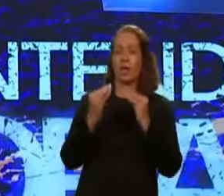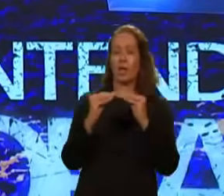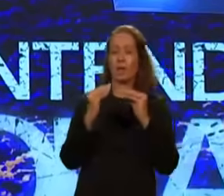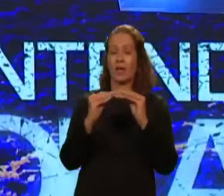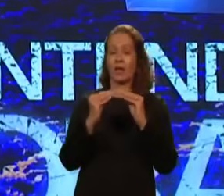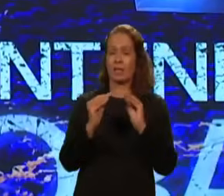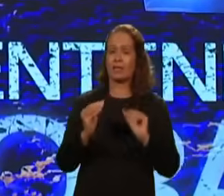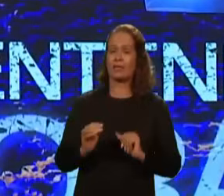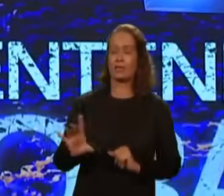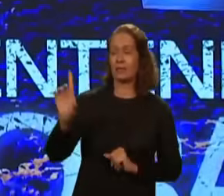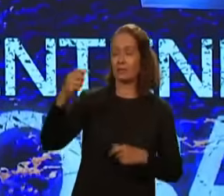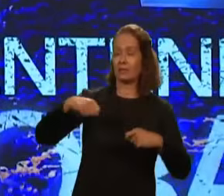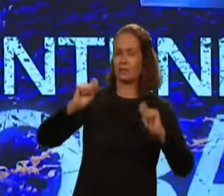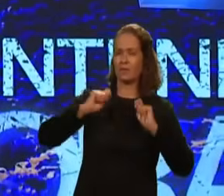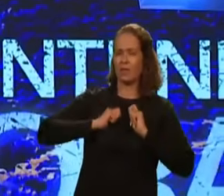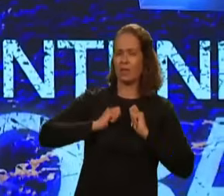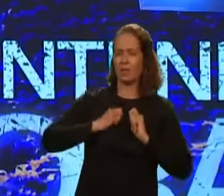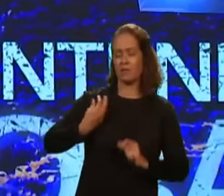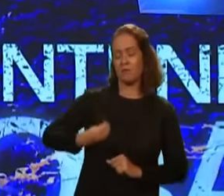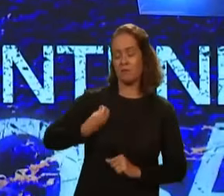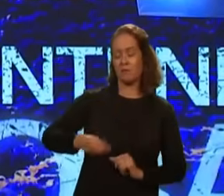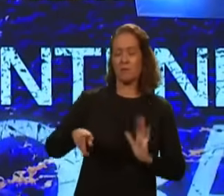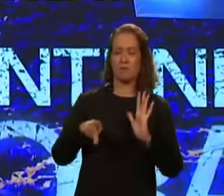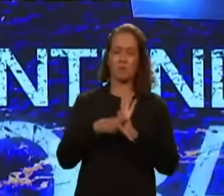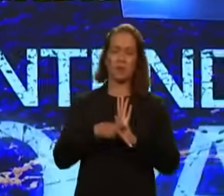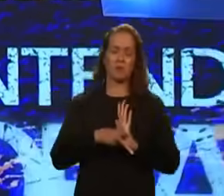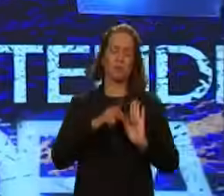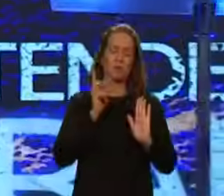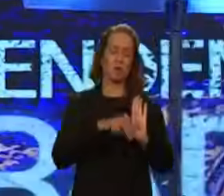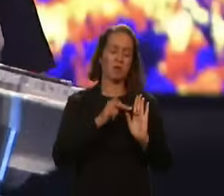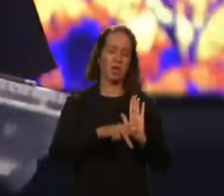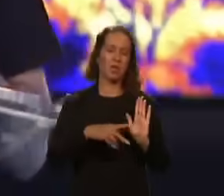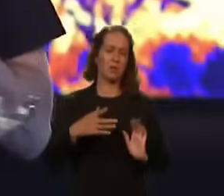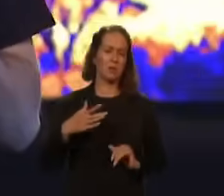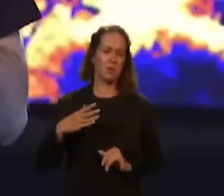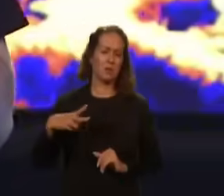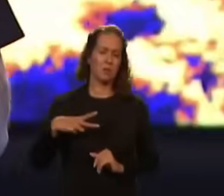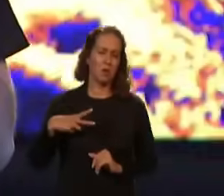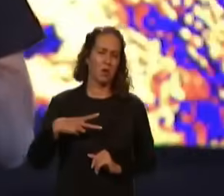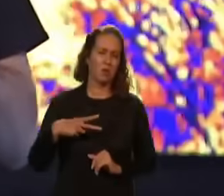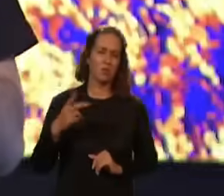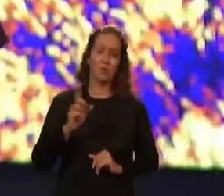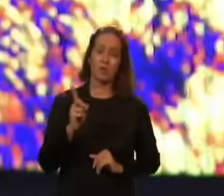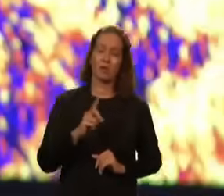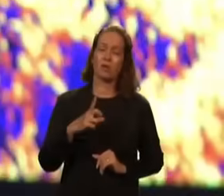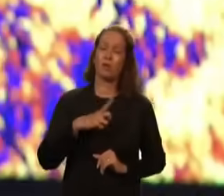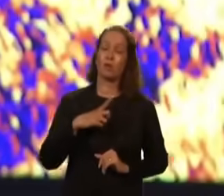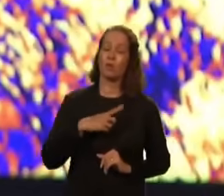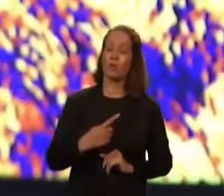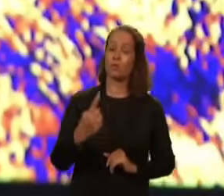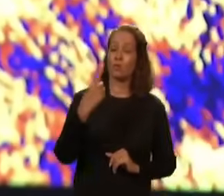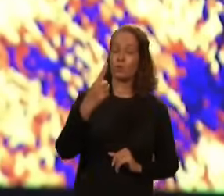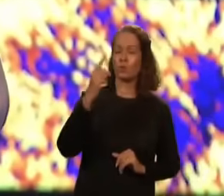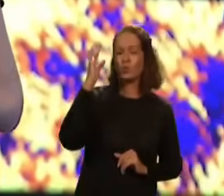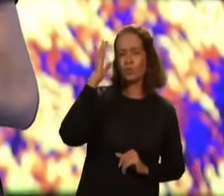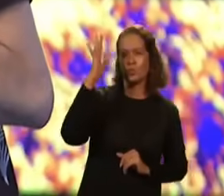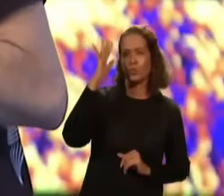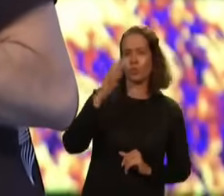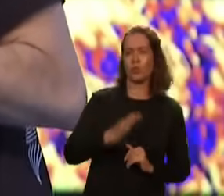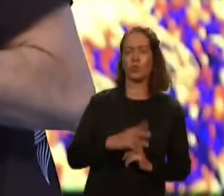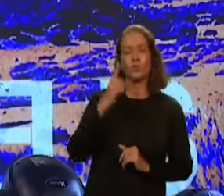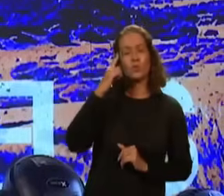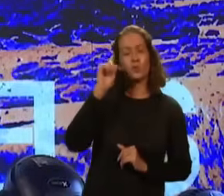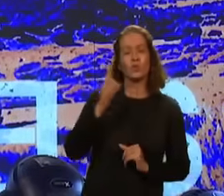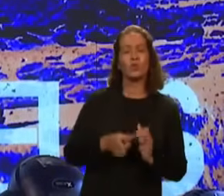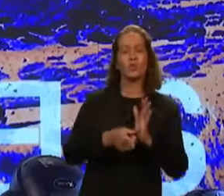meus projetos. Eu não tenho projeto. Eu tenho um sonho. Um dia antes de morrer, falar a